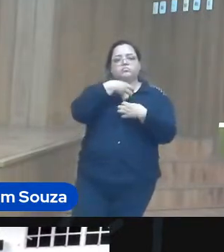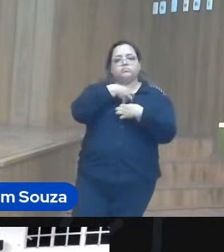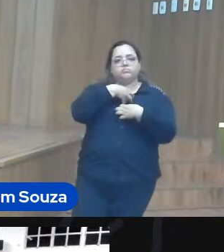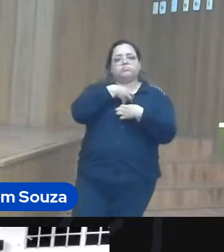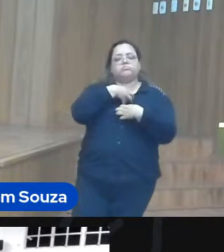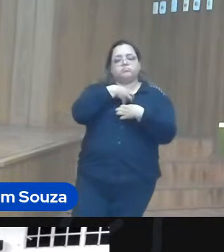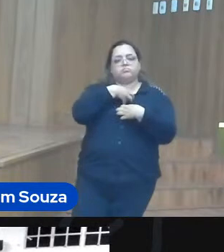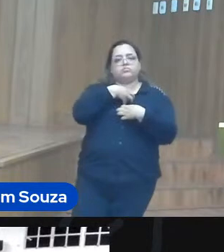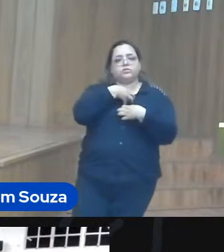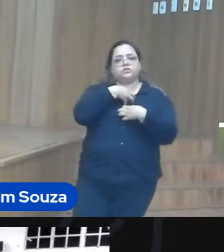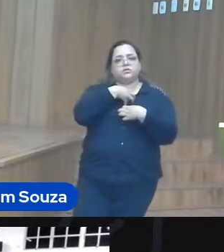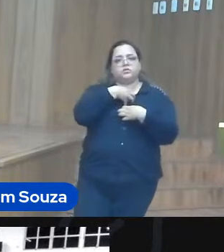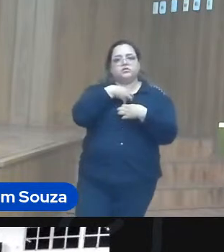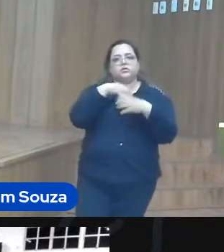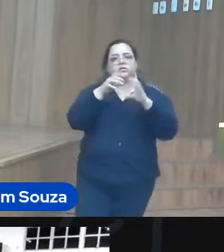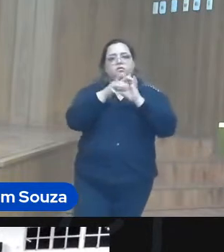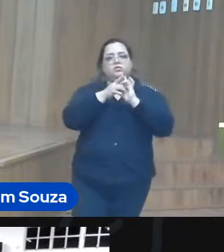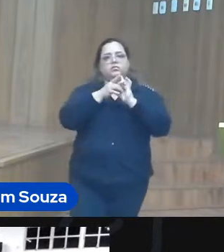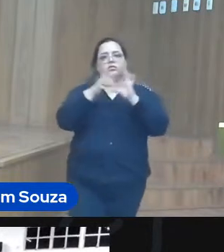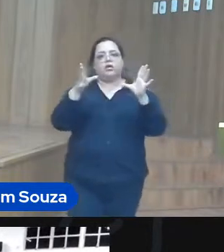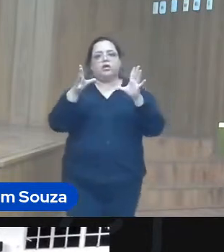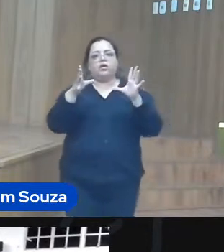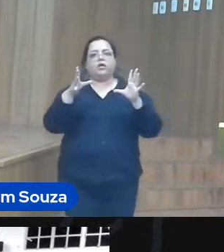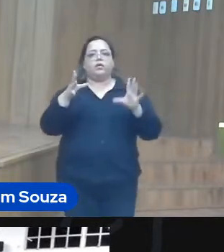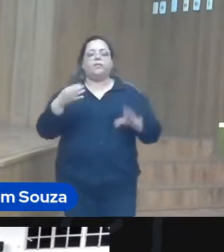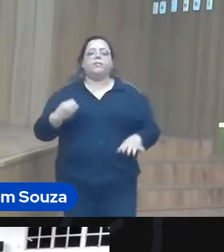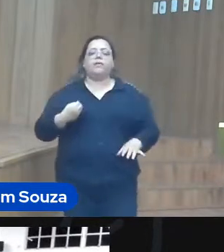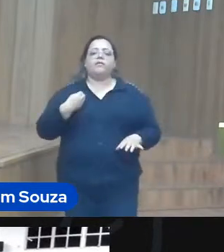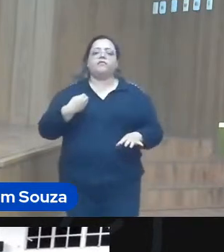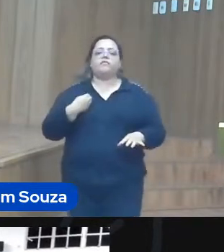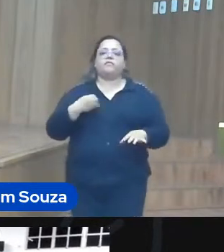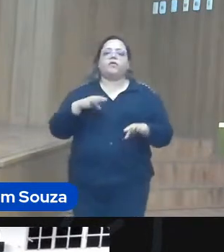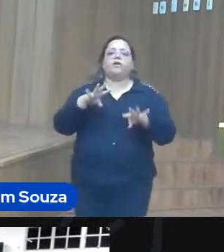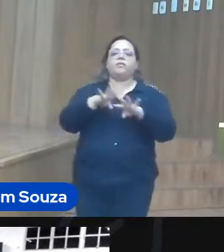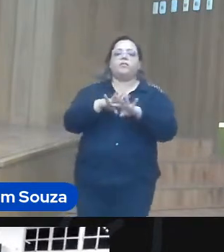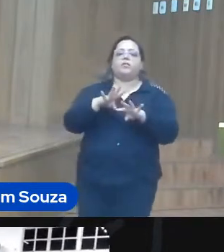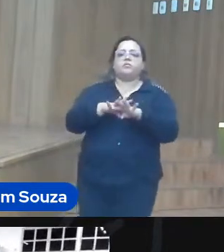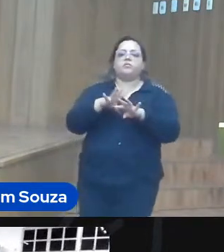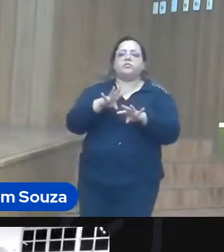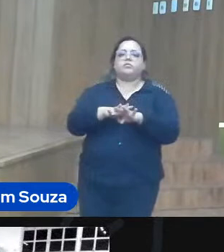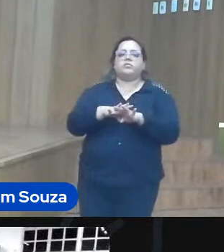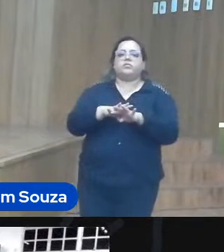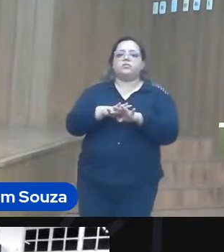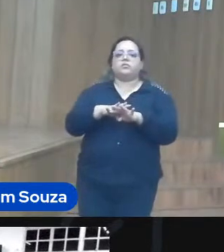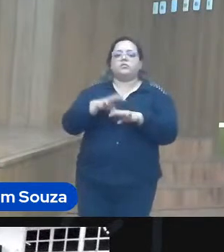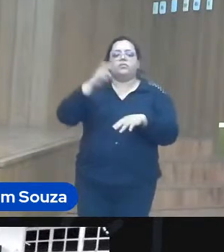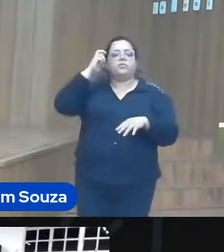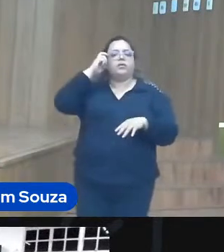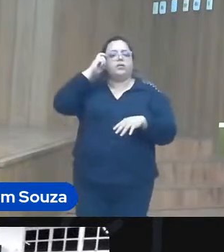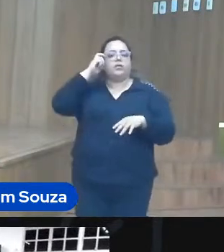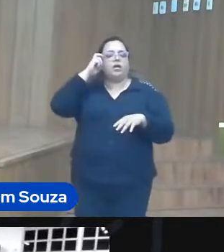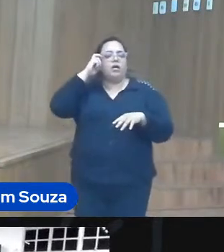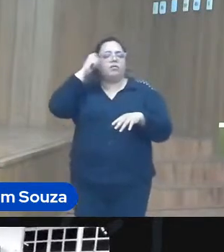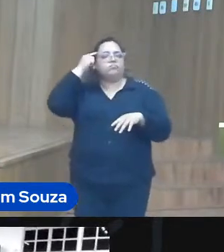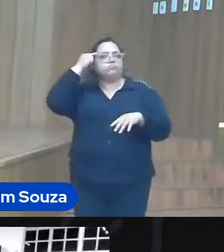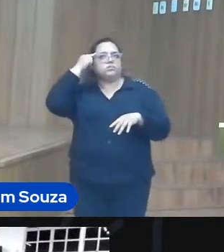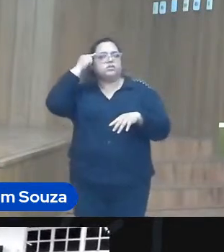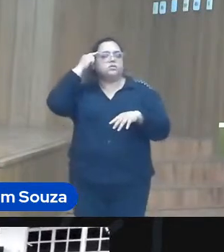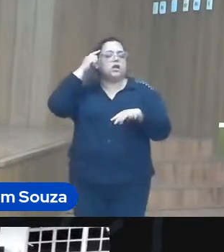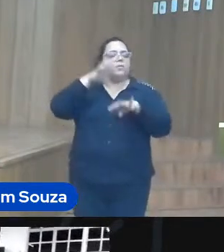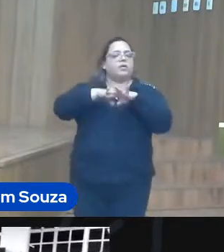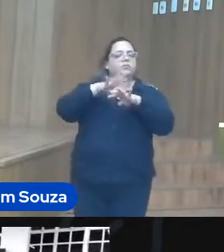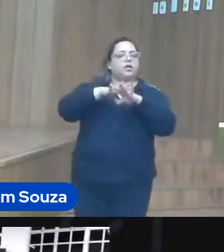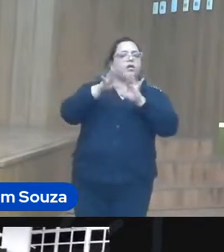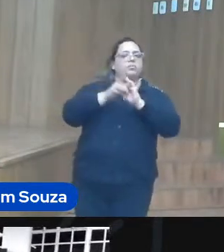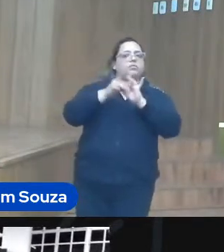possam sentir-se livres para viverem a matemática com a sua imagem, livres